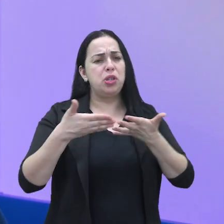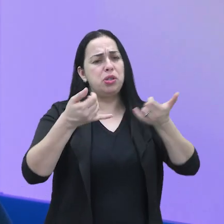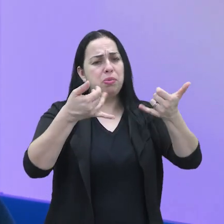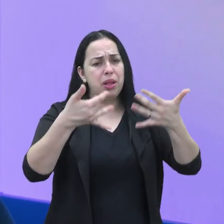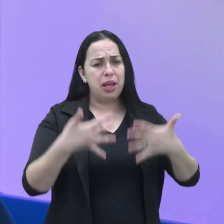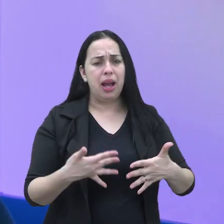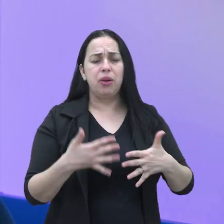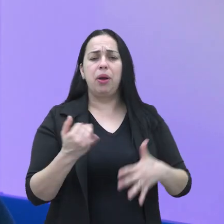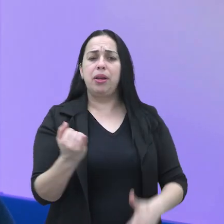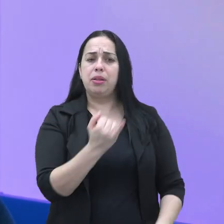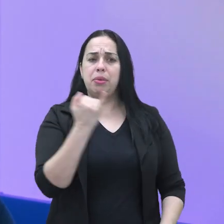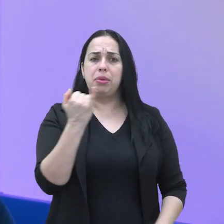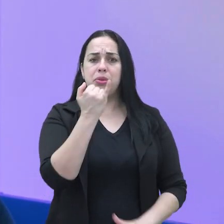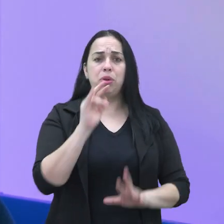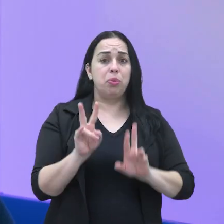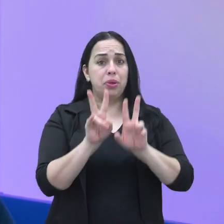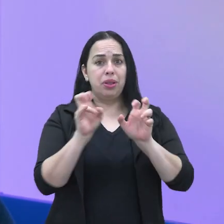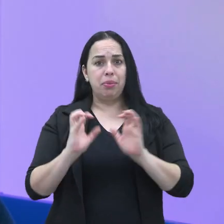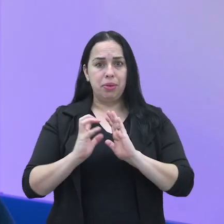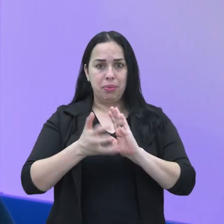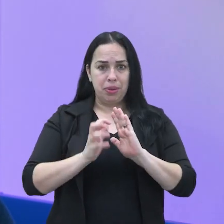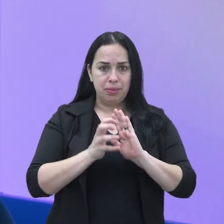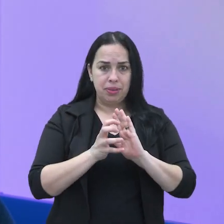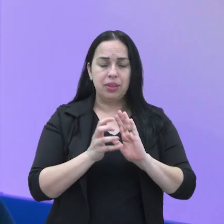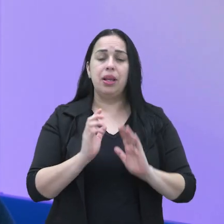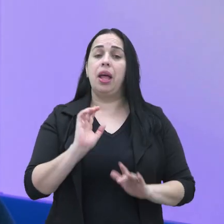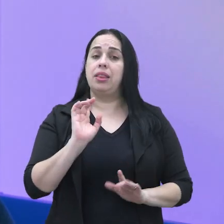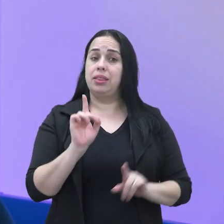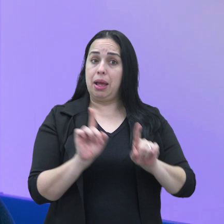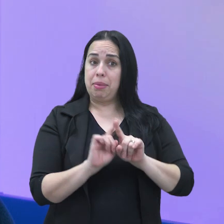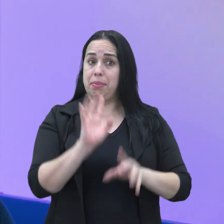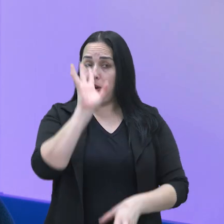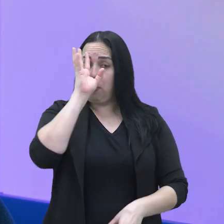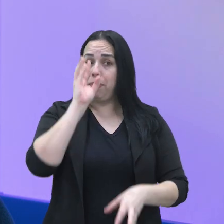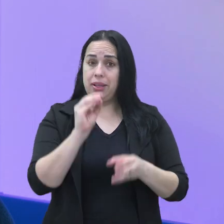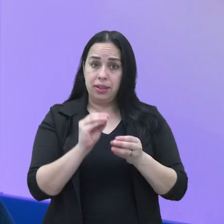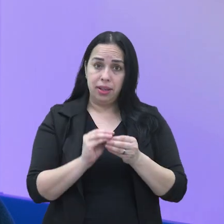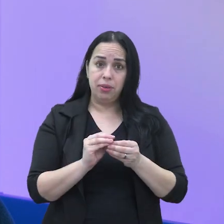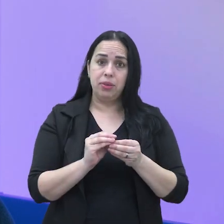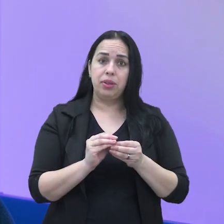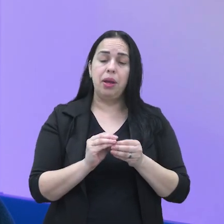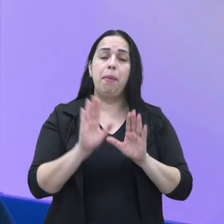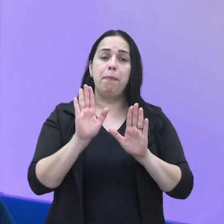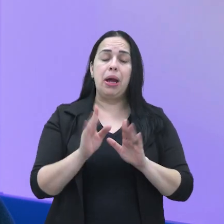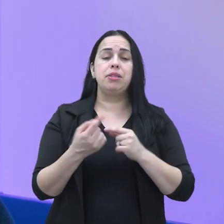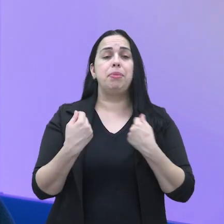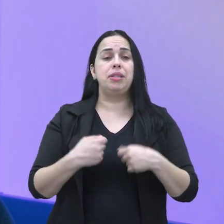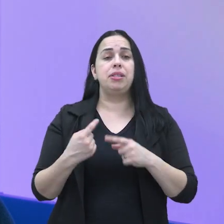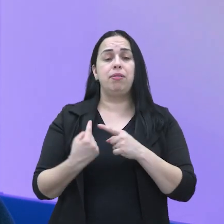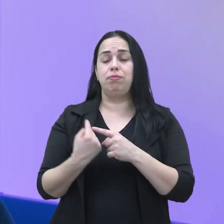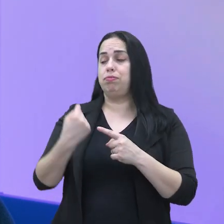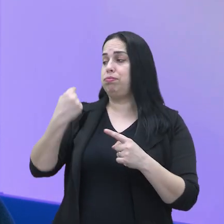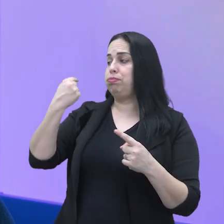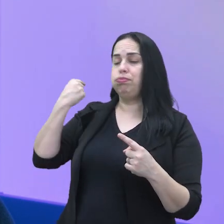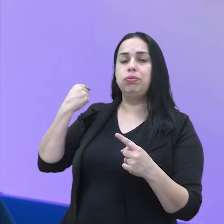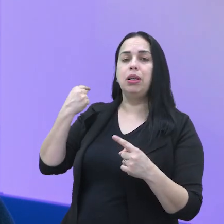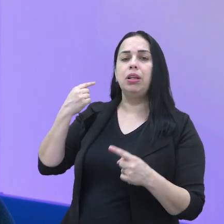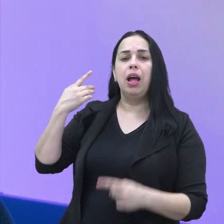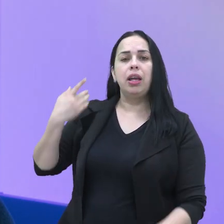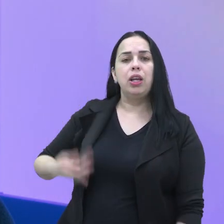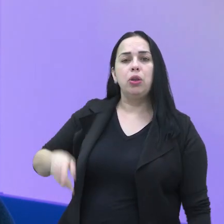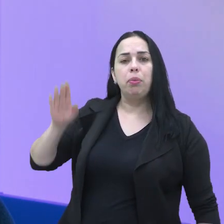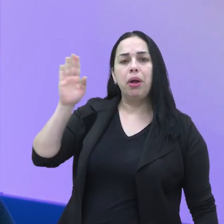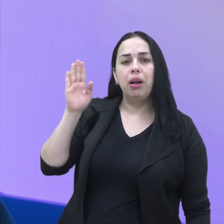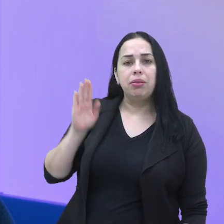e fundamental, que são os partidos políticos. Para a gente compreender esse processo, nós temos que olhar um pouco para trás.